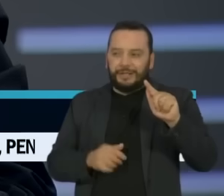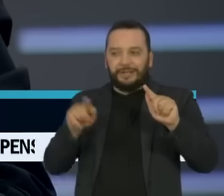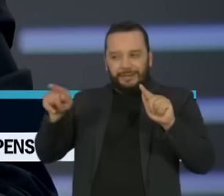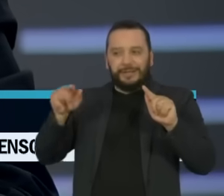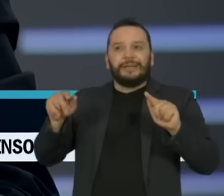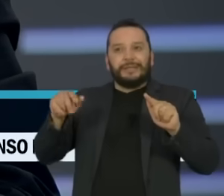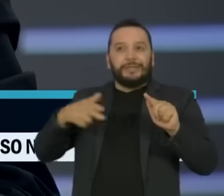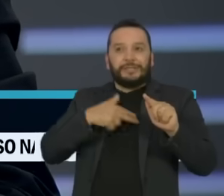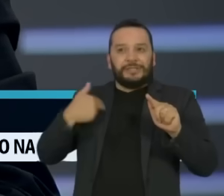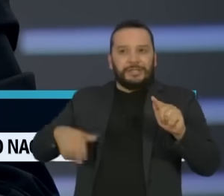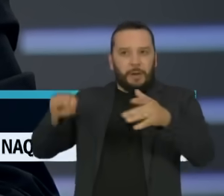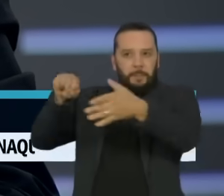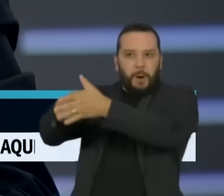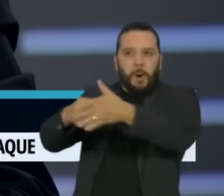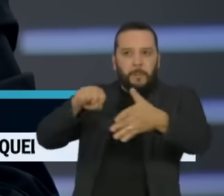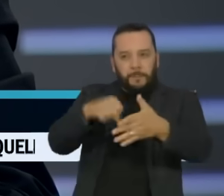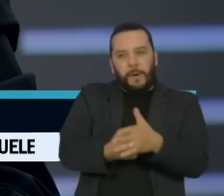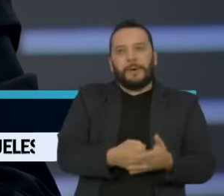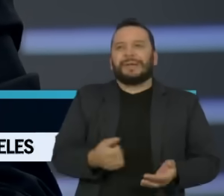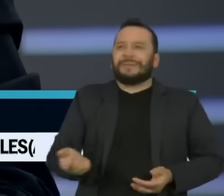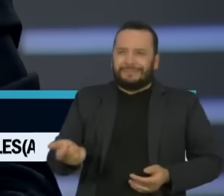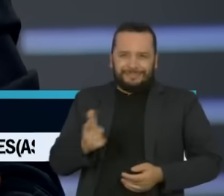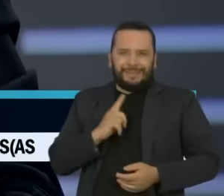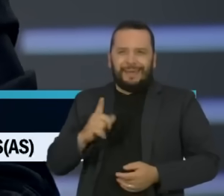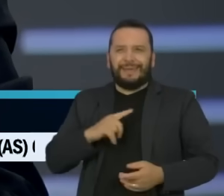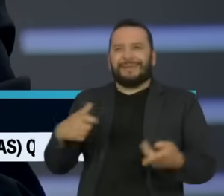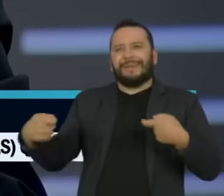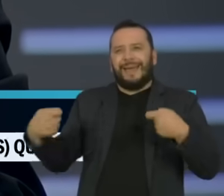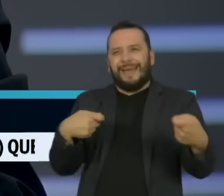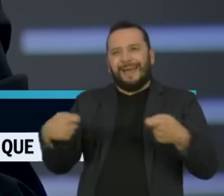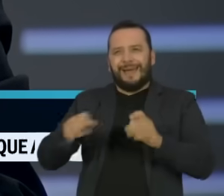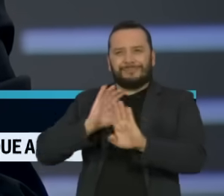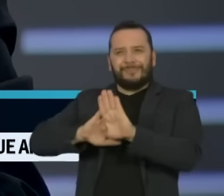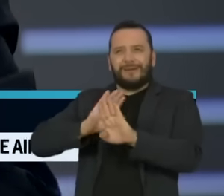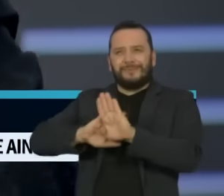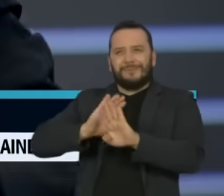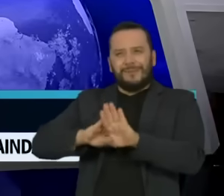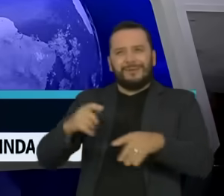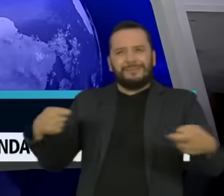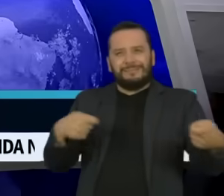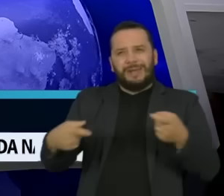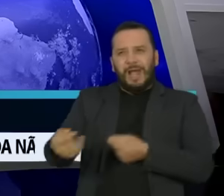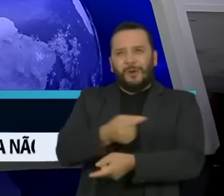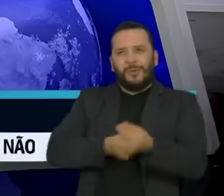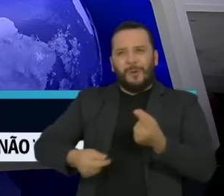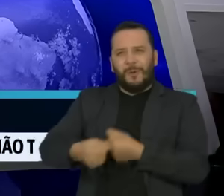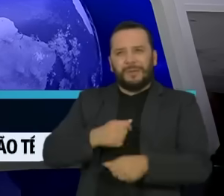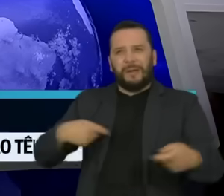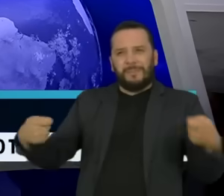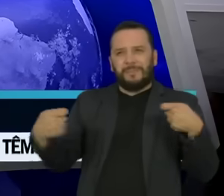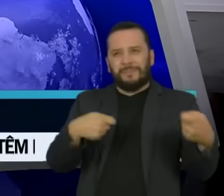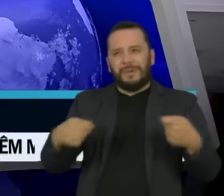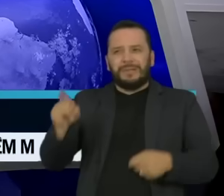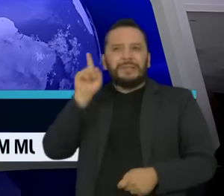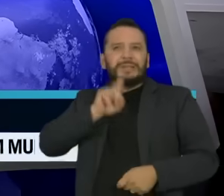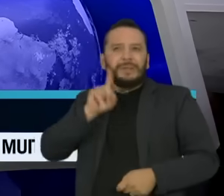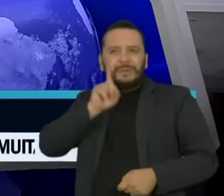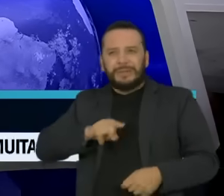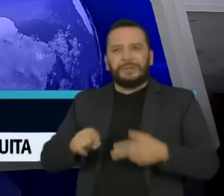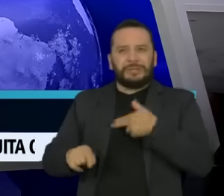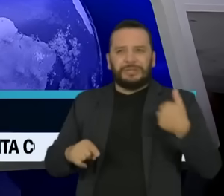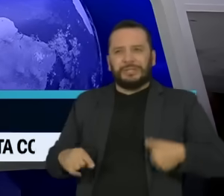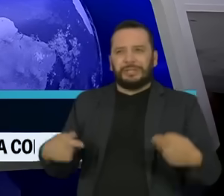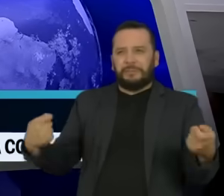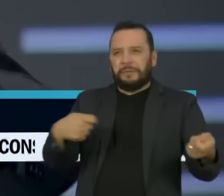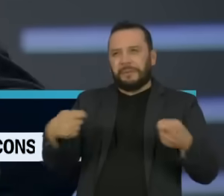já está numa certa guerra fria econômica entre Estados Unidos e China. E já é debate assim, aberto em